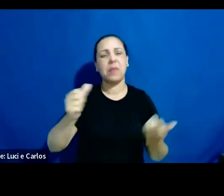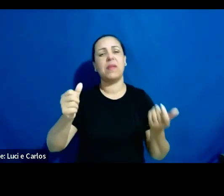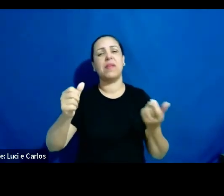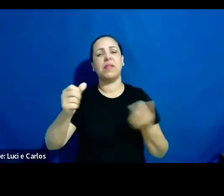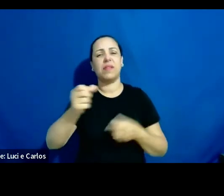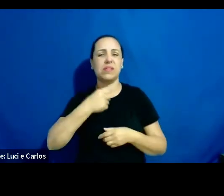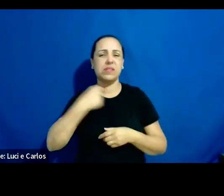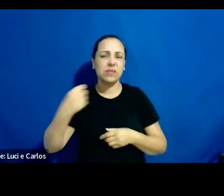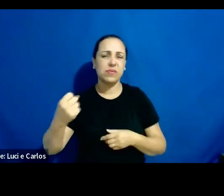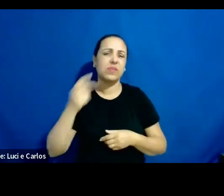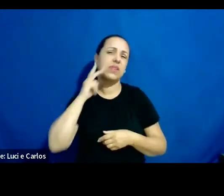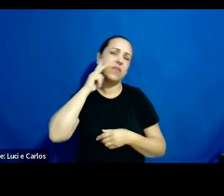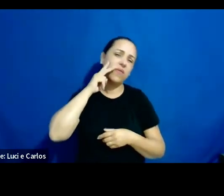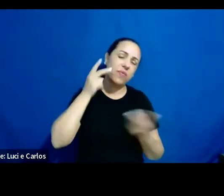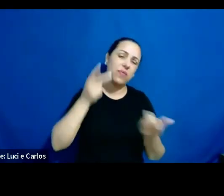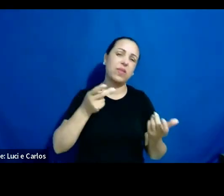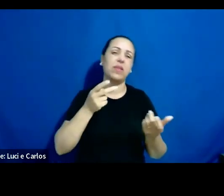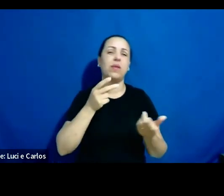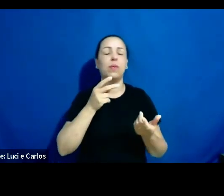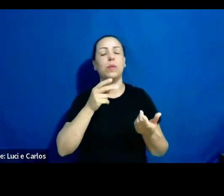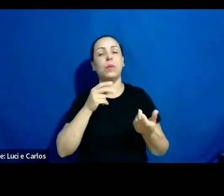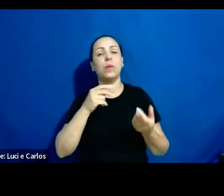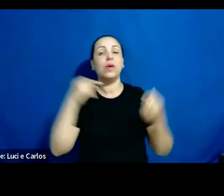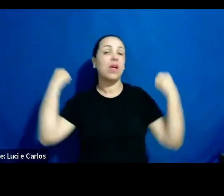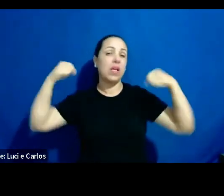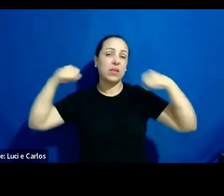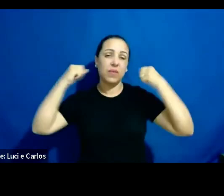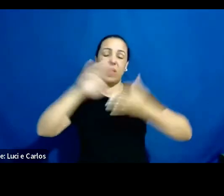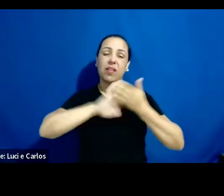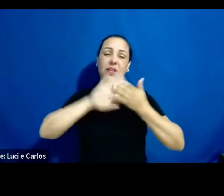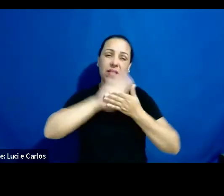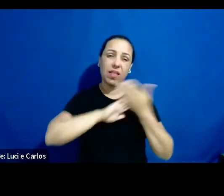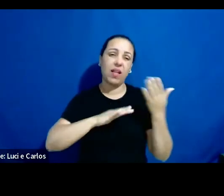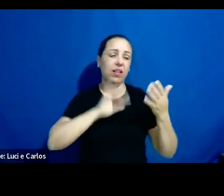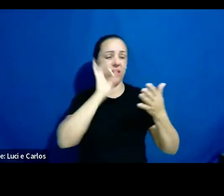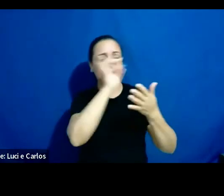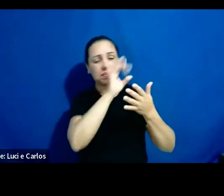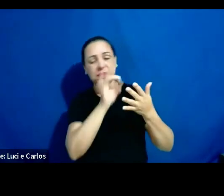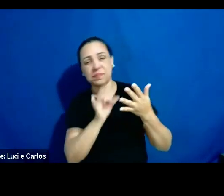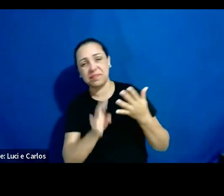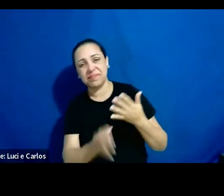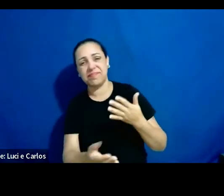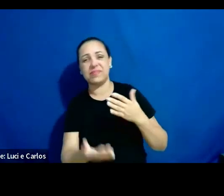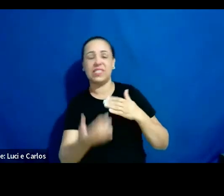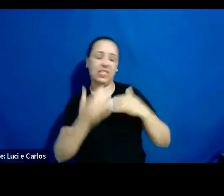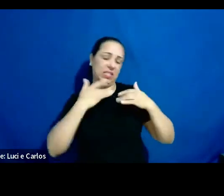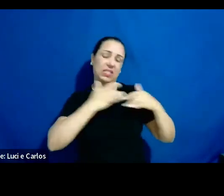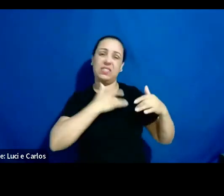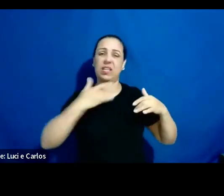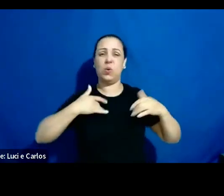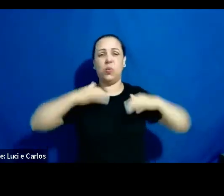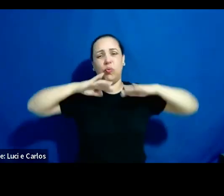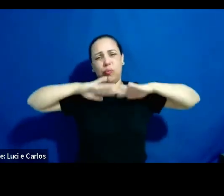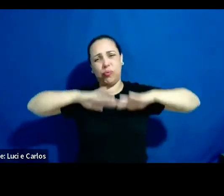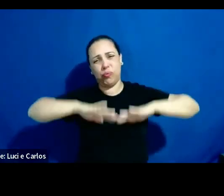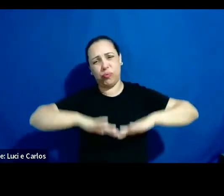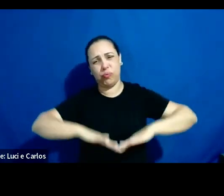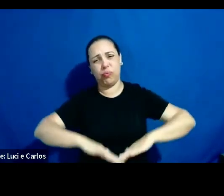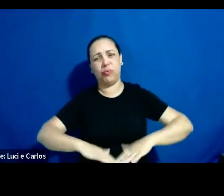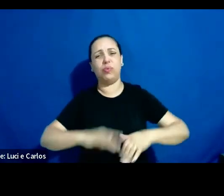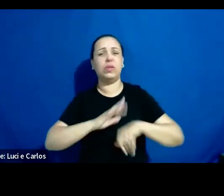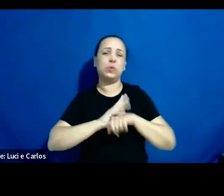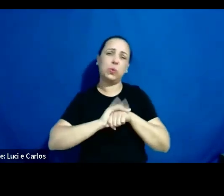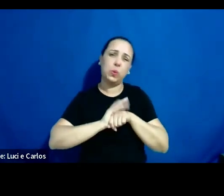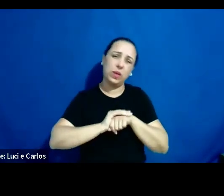sentir dor, né? De grande intensidade, passa mais do que 20 minutos, então já é o início, né?